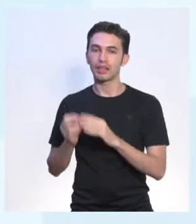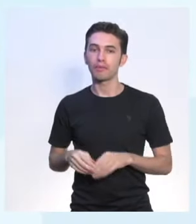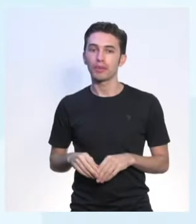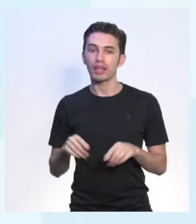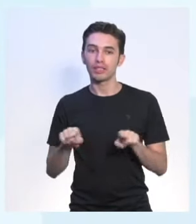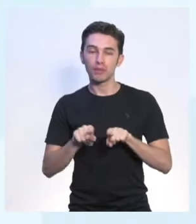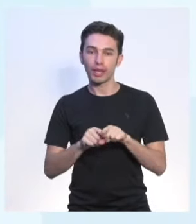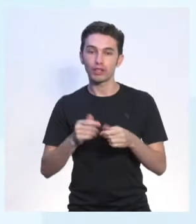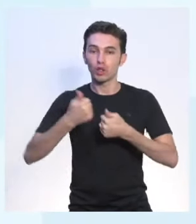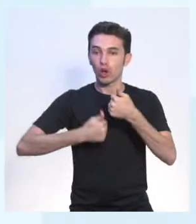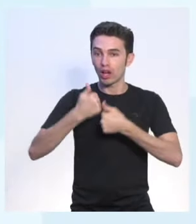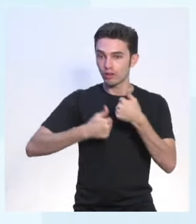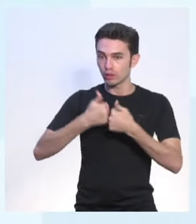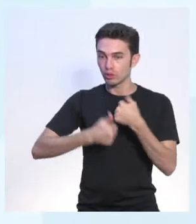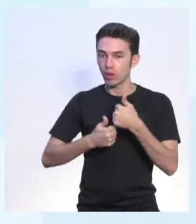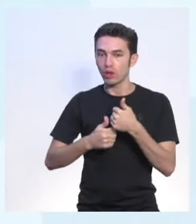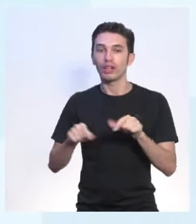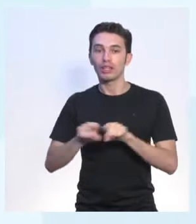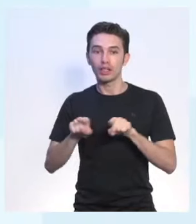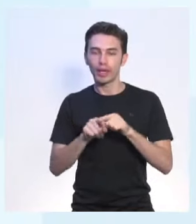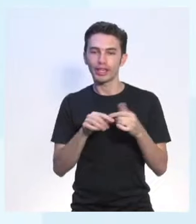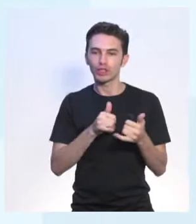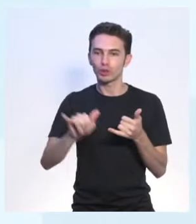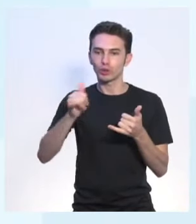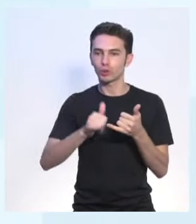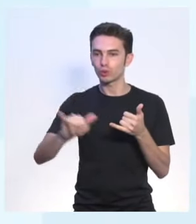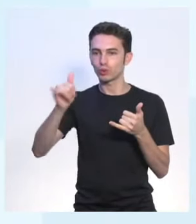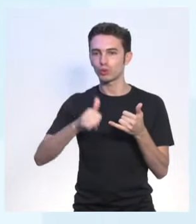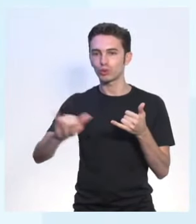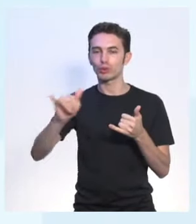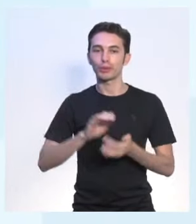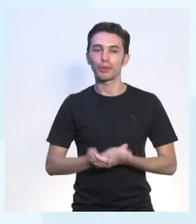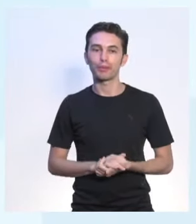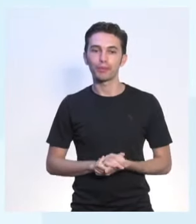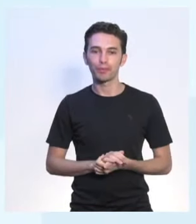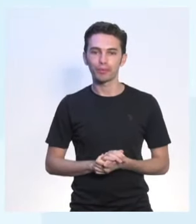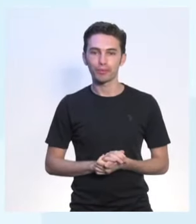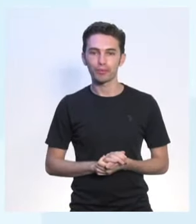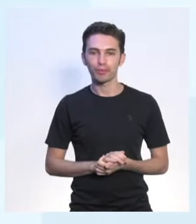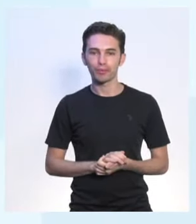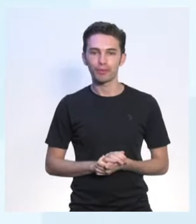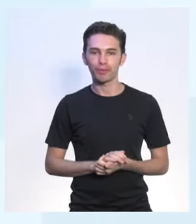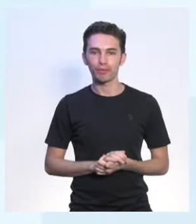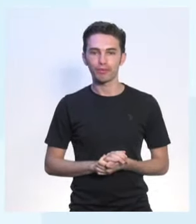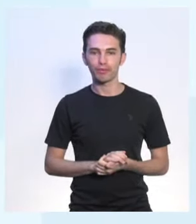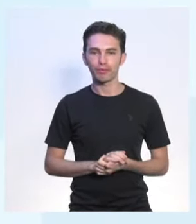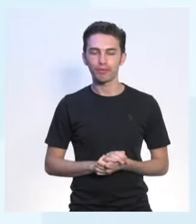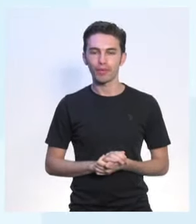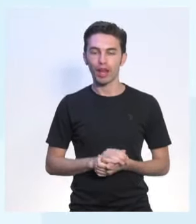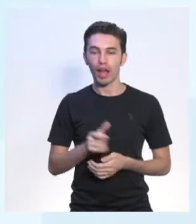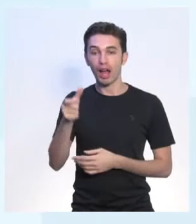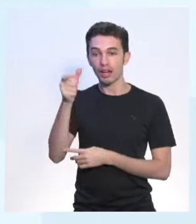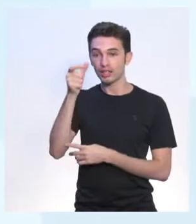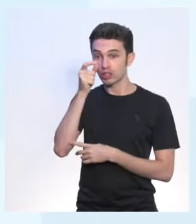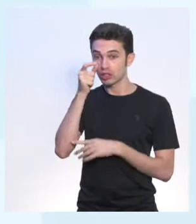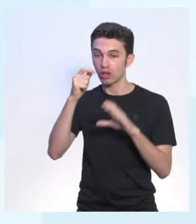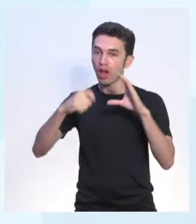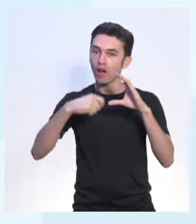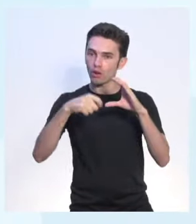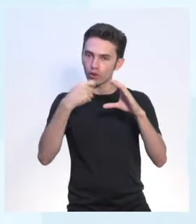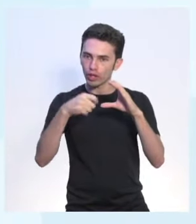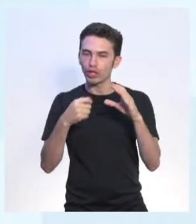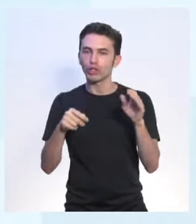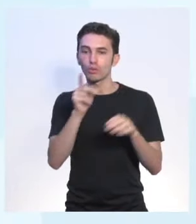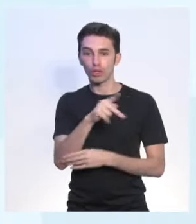Jogar futebol e gerar energia. Watch the video made by the biology teacher. Assistimos a um vídeo feito